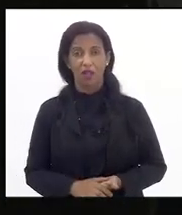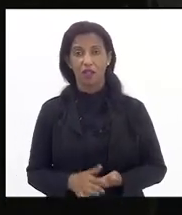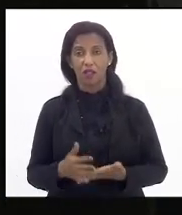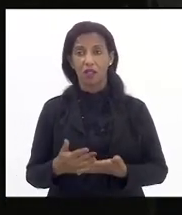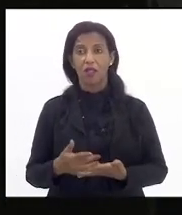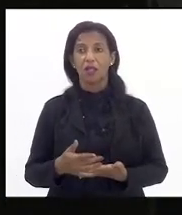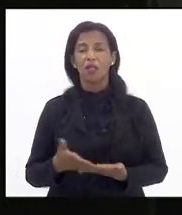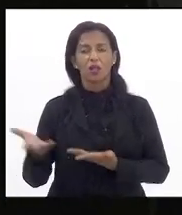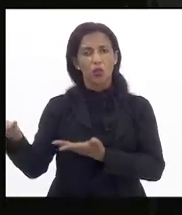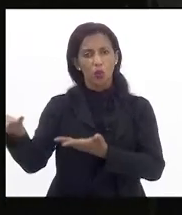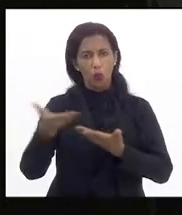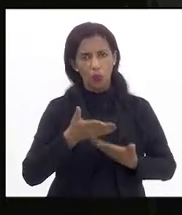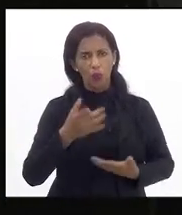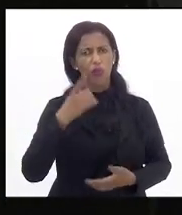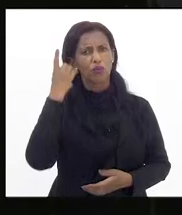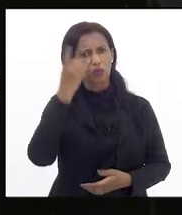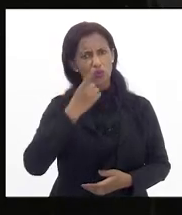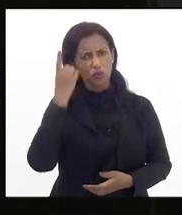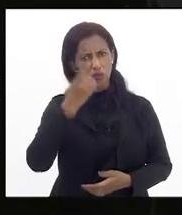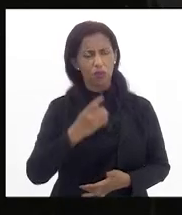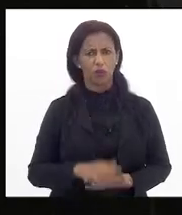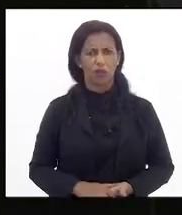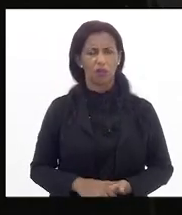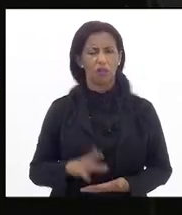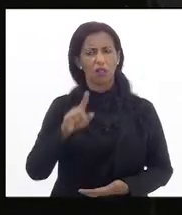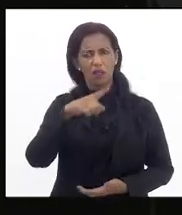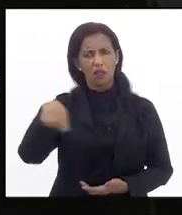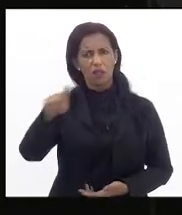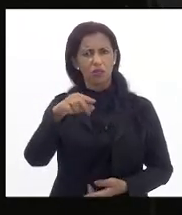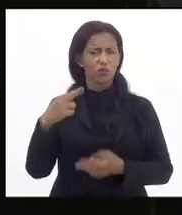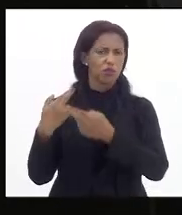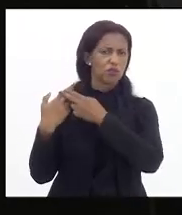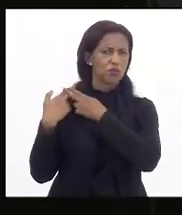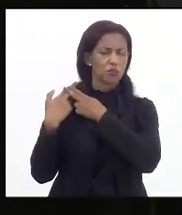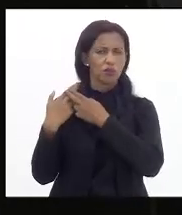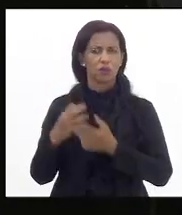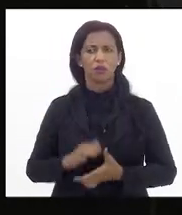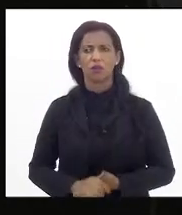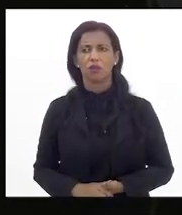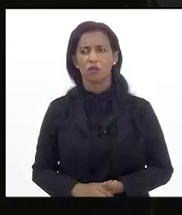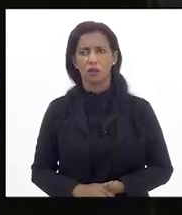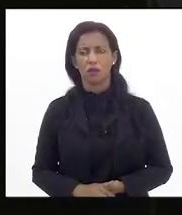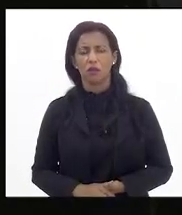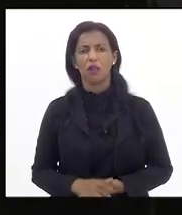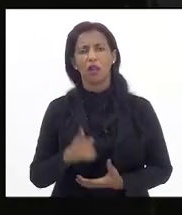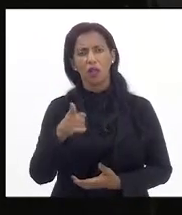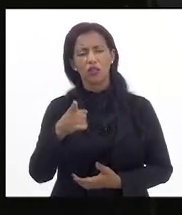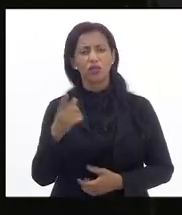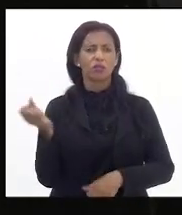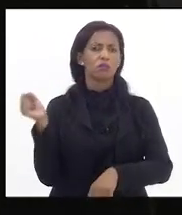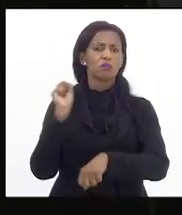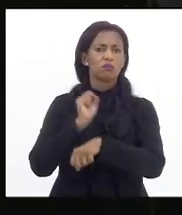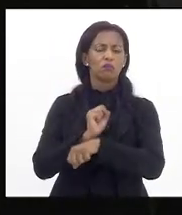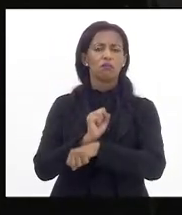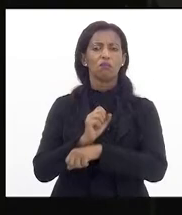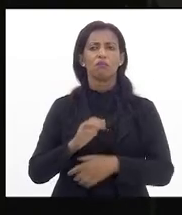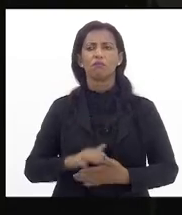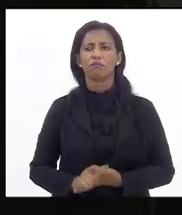chamo os deputados e as deputadas a sua responsabilidade nós temos aqui que barrar